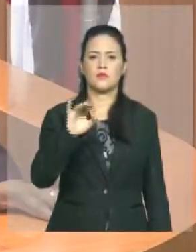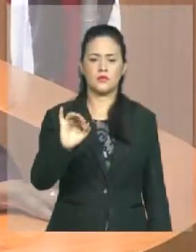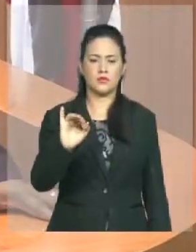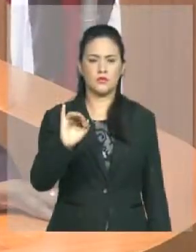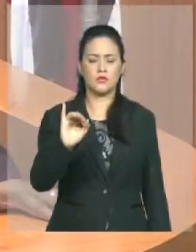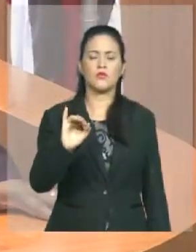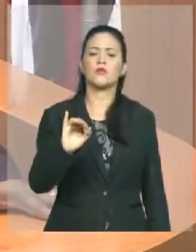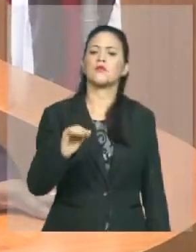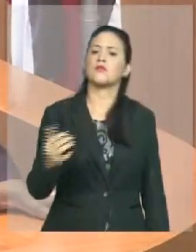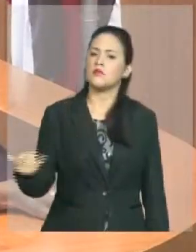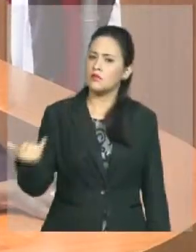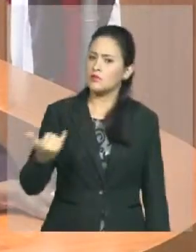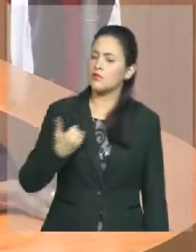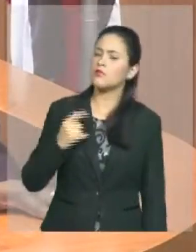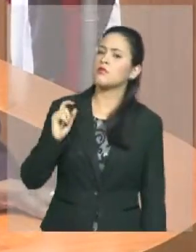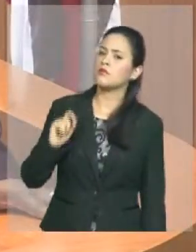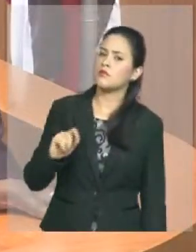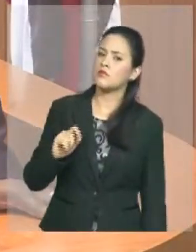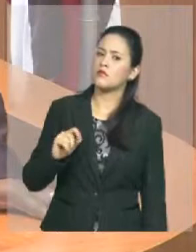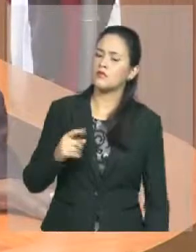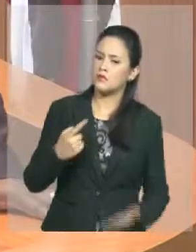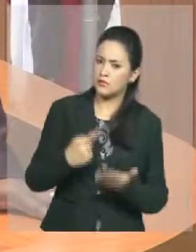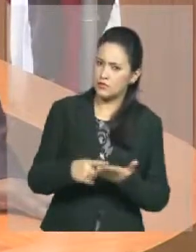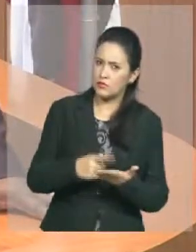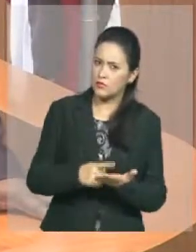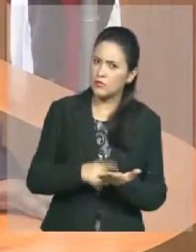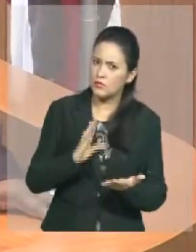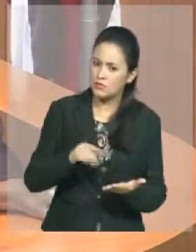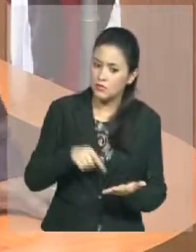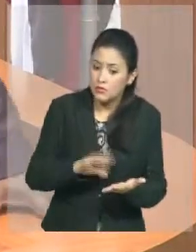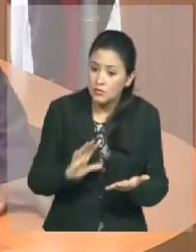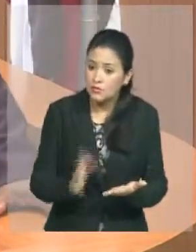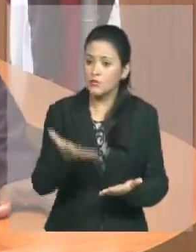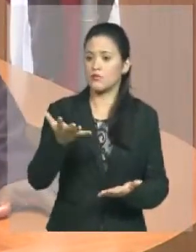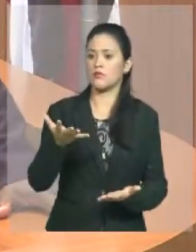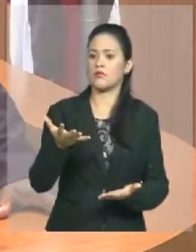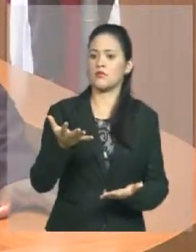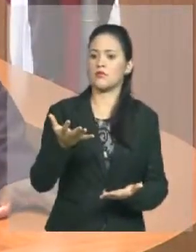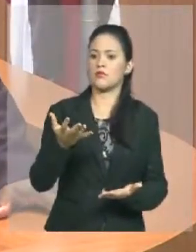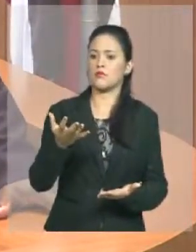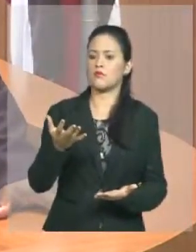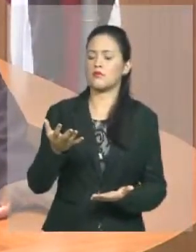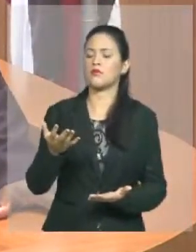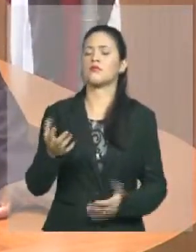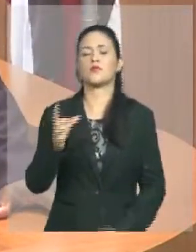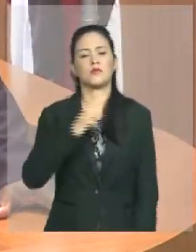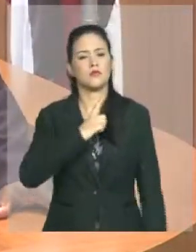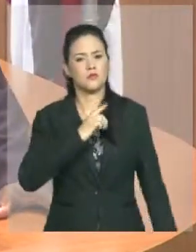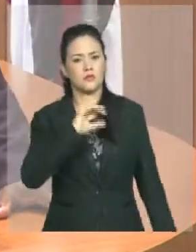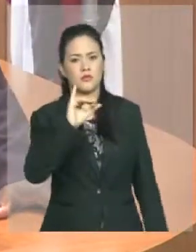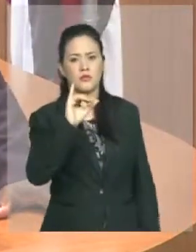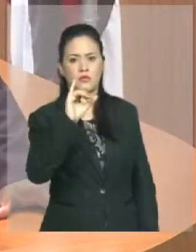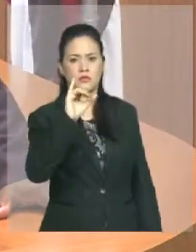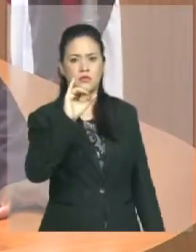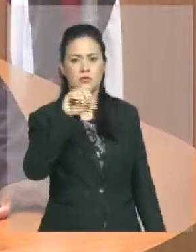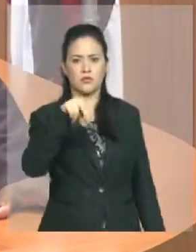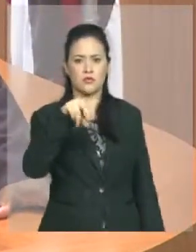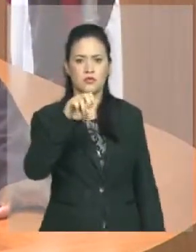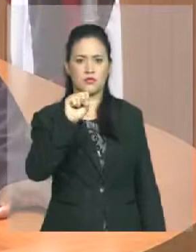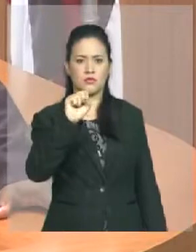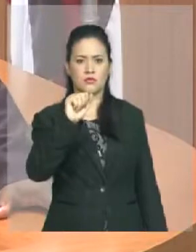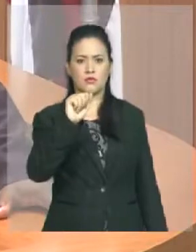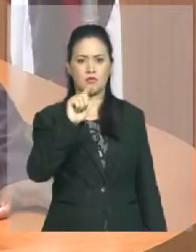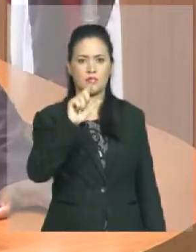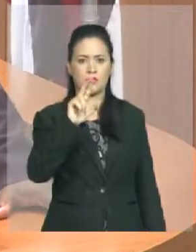Os policiais militares e bombeiros militares terão insalubridade e terão também